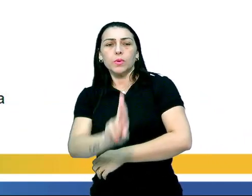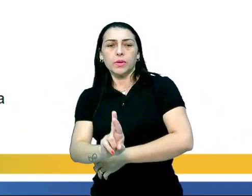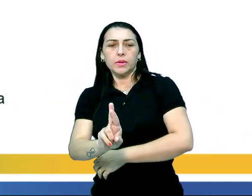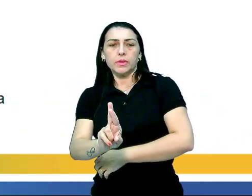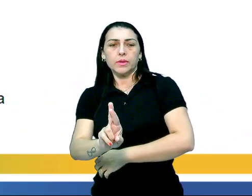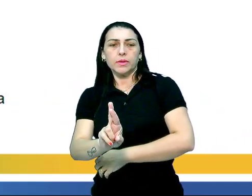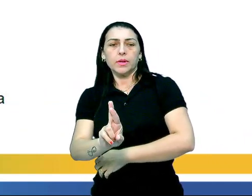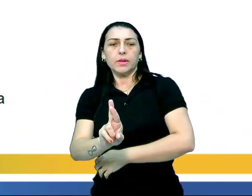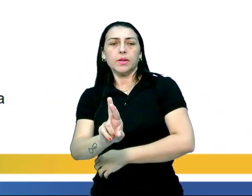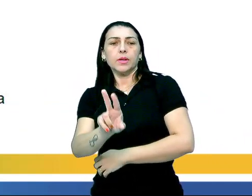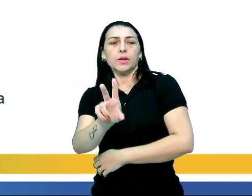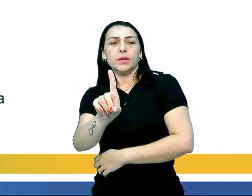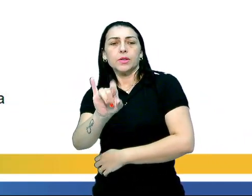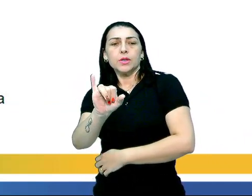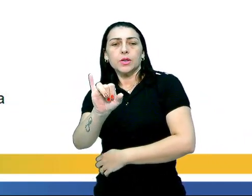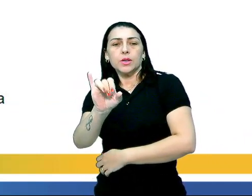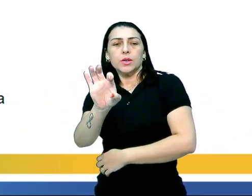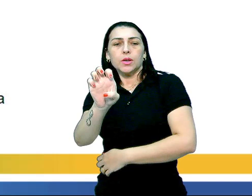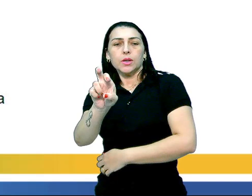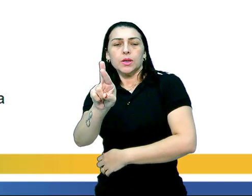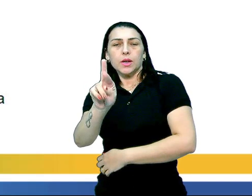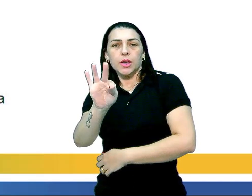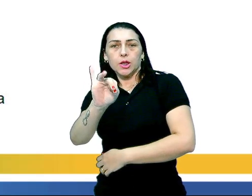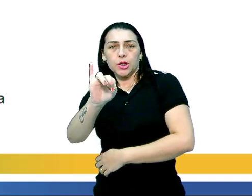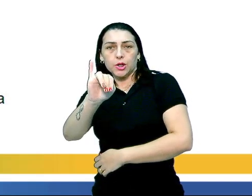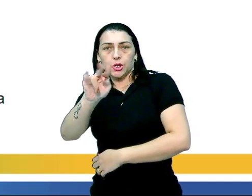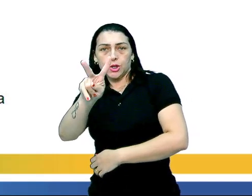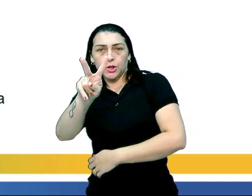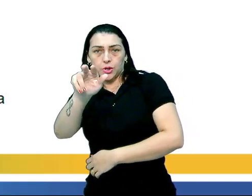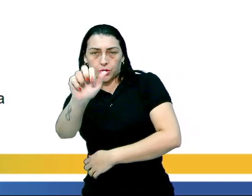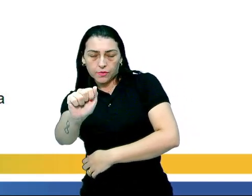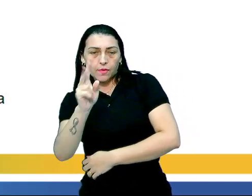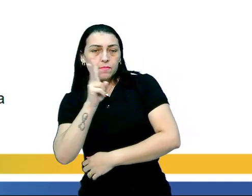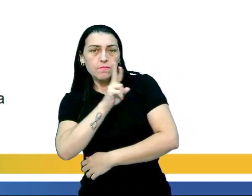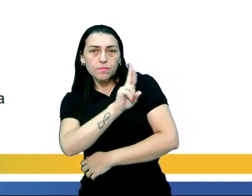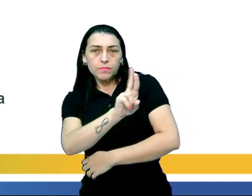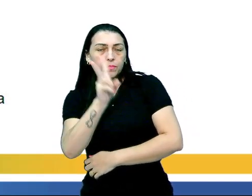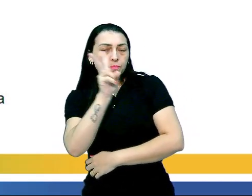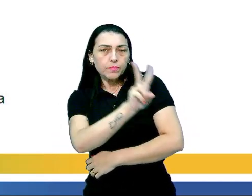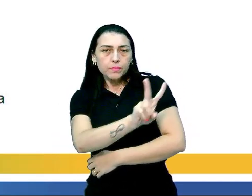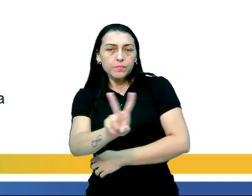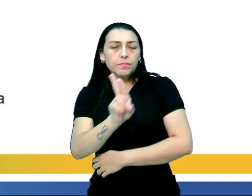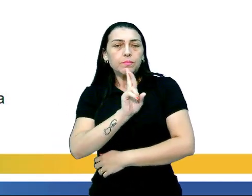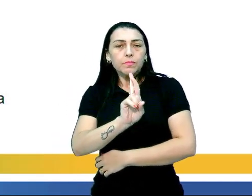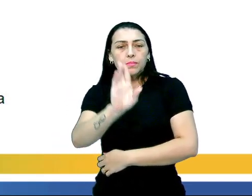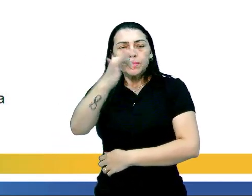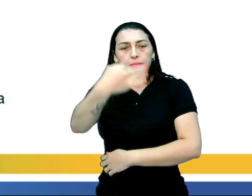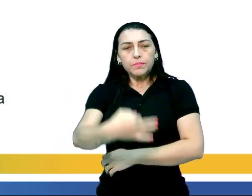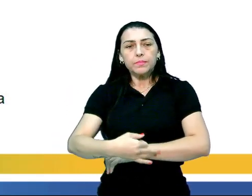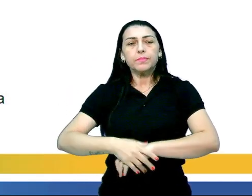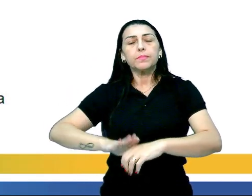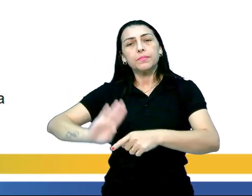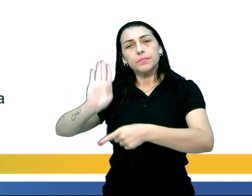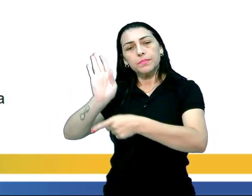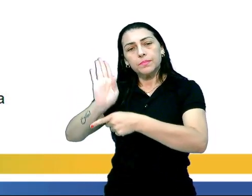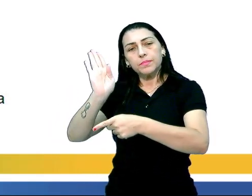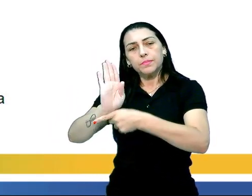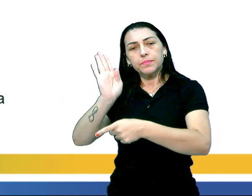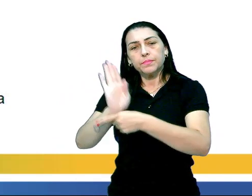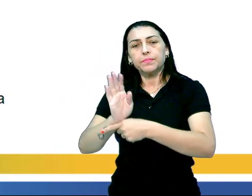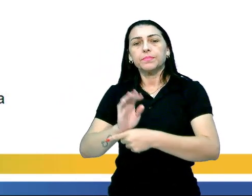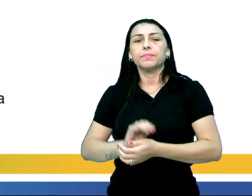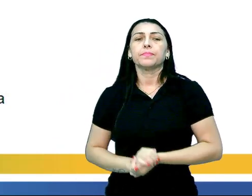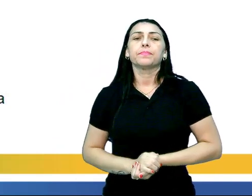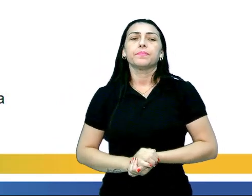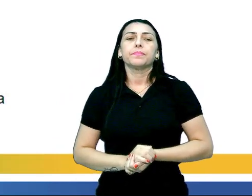e de habilidades na competência diretiva. Vamos visualizar a alternativa correta. Está expressa na